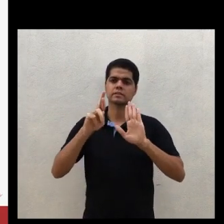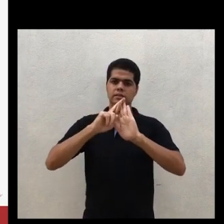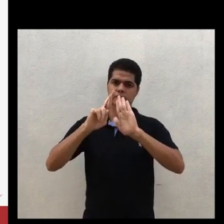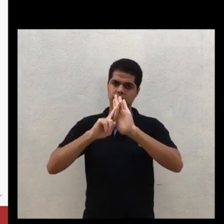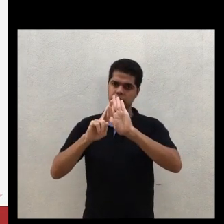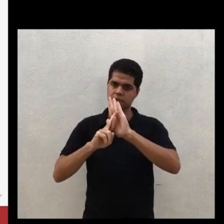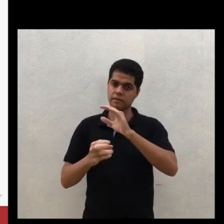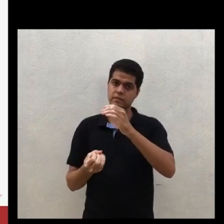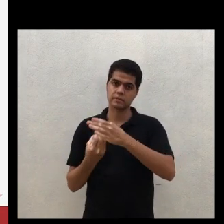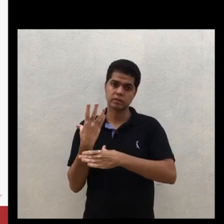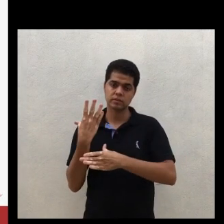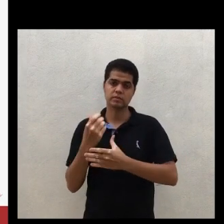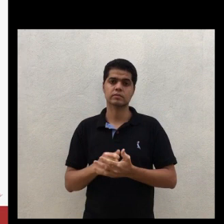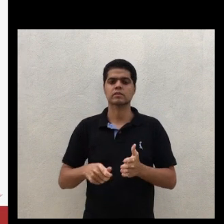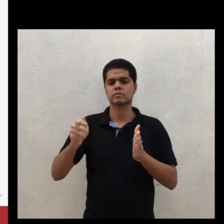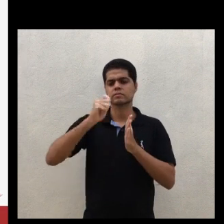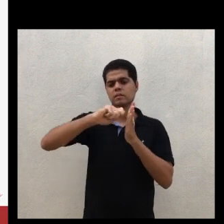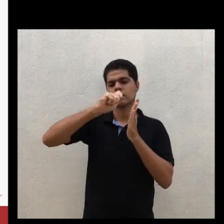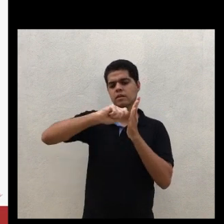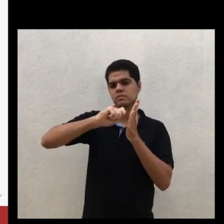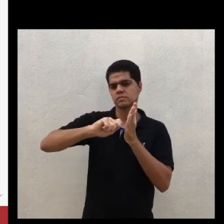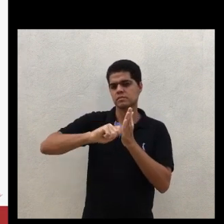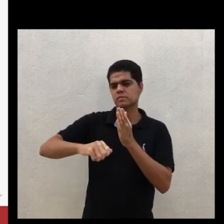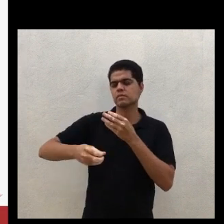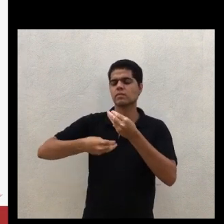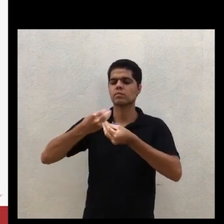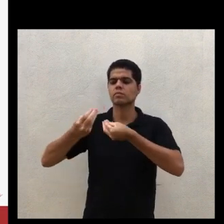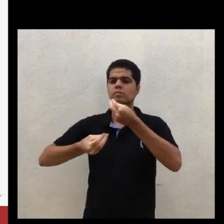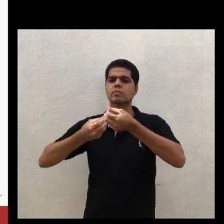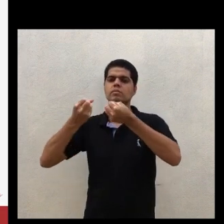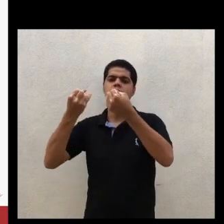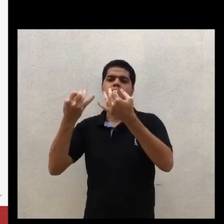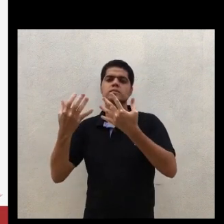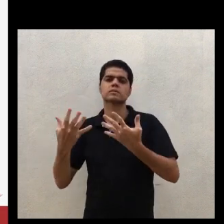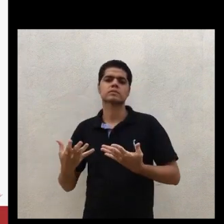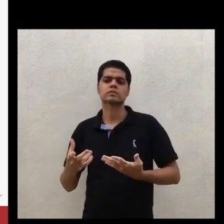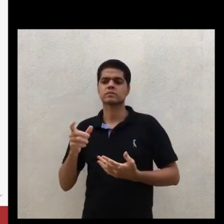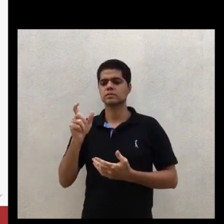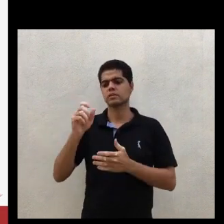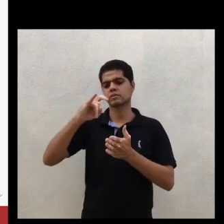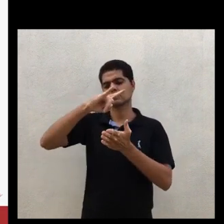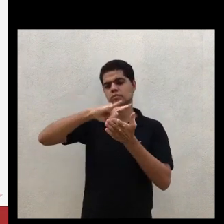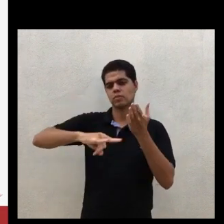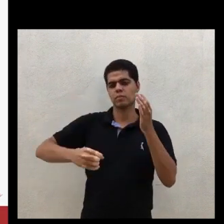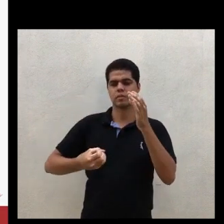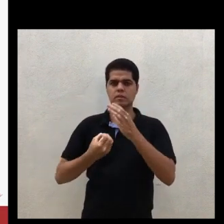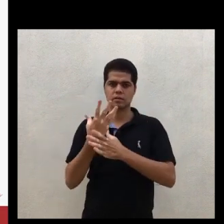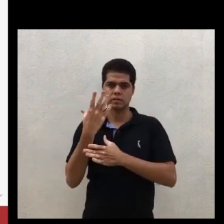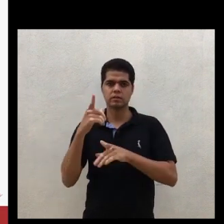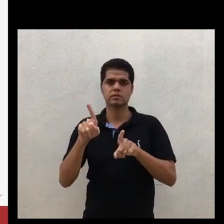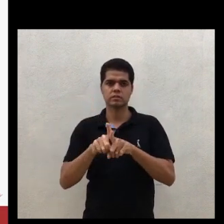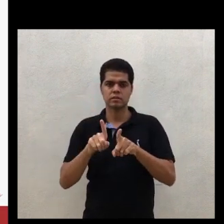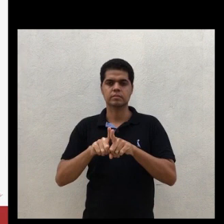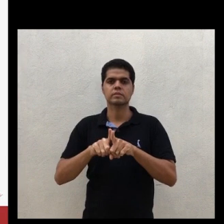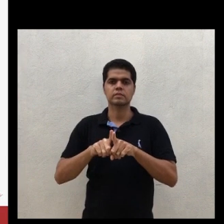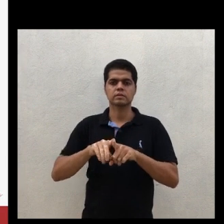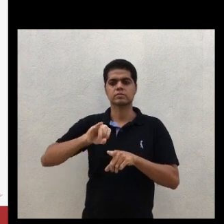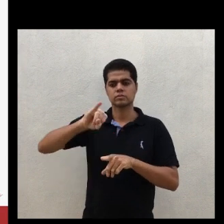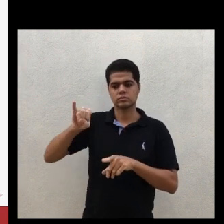Coloco as regras, escrevo um job, que é um documento que